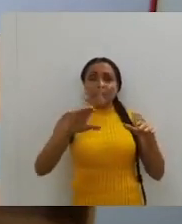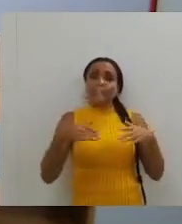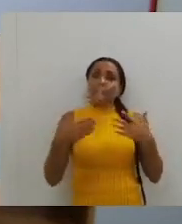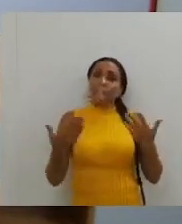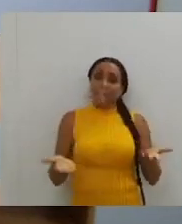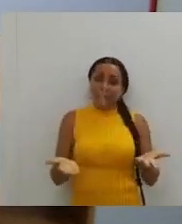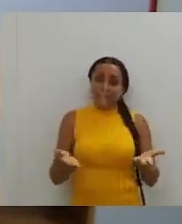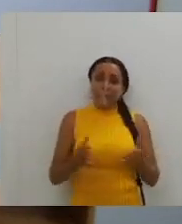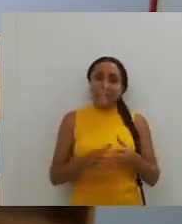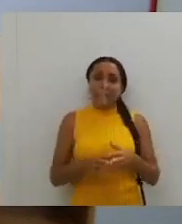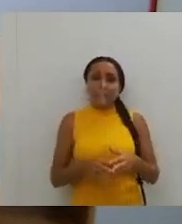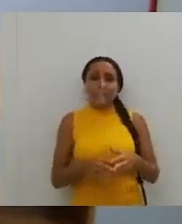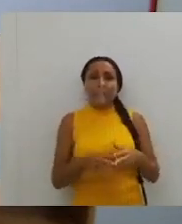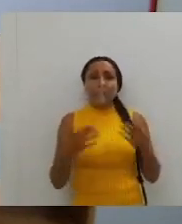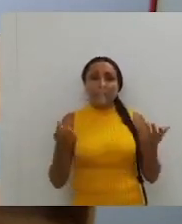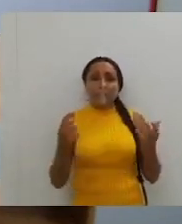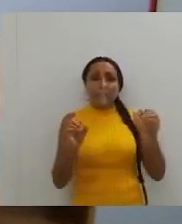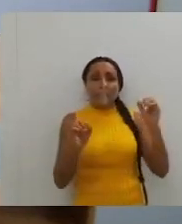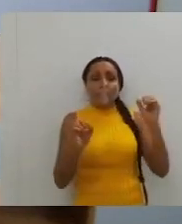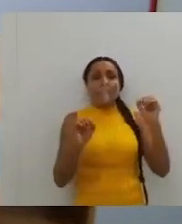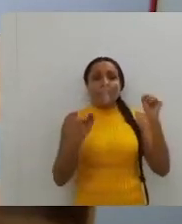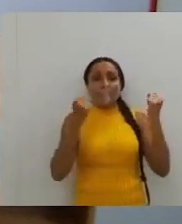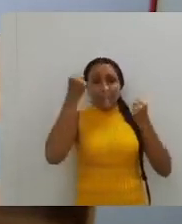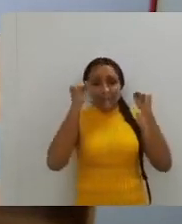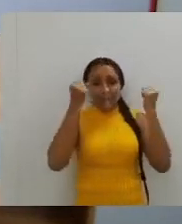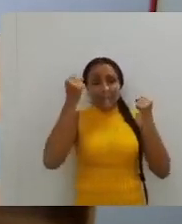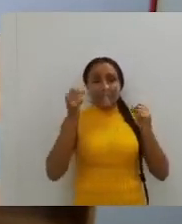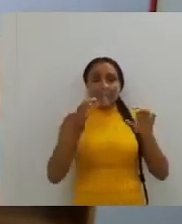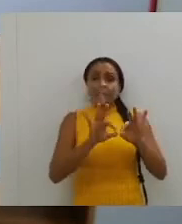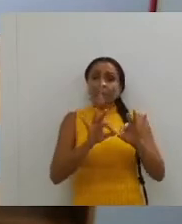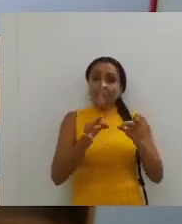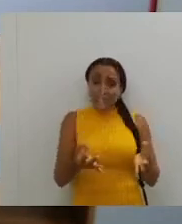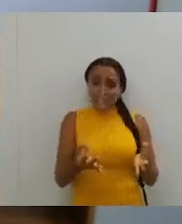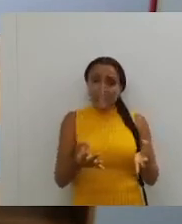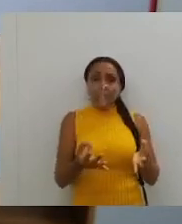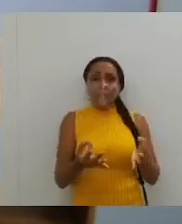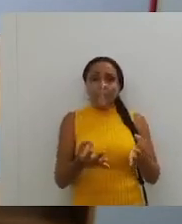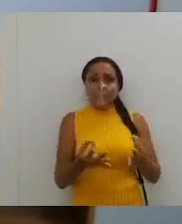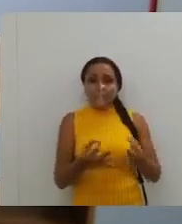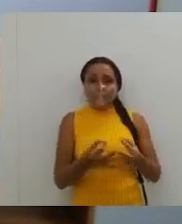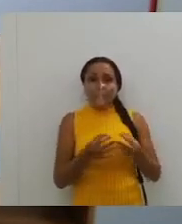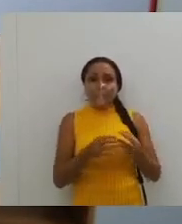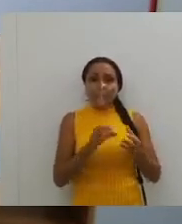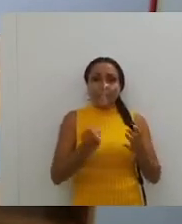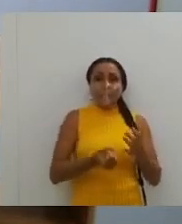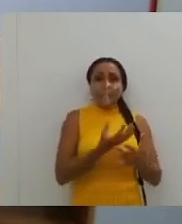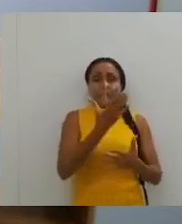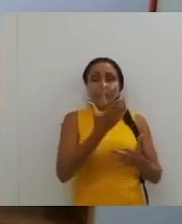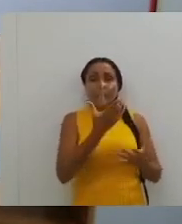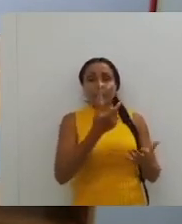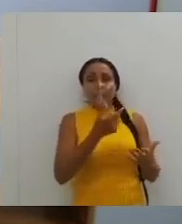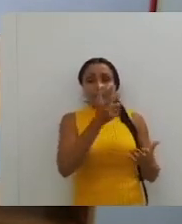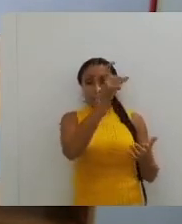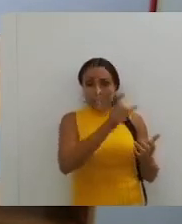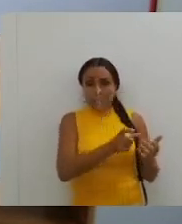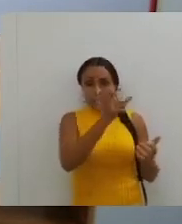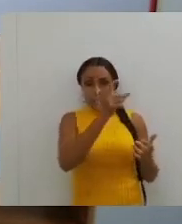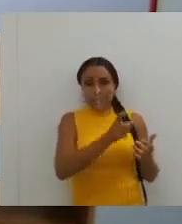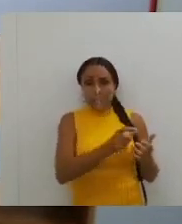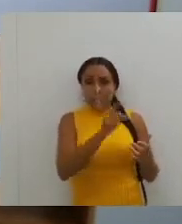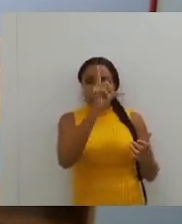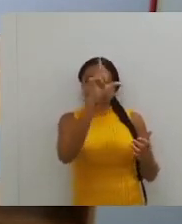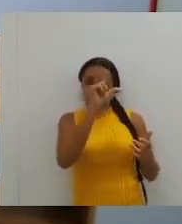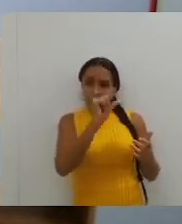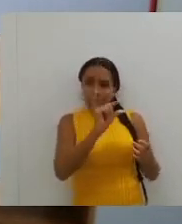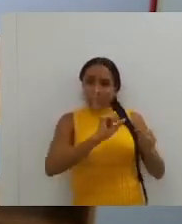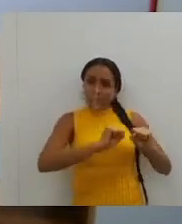fato, ela é chamada de máquina simples. Toda máquina simples inventada pelo homem foi para diminuir